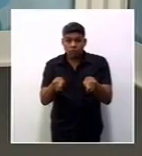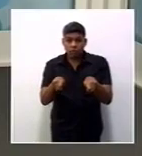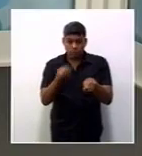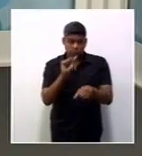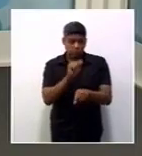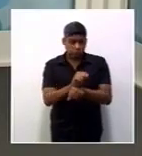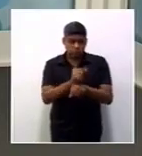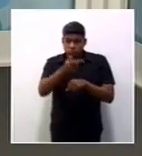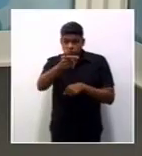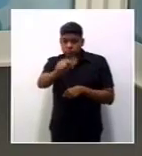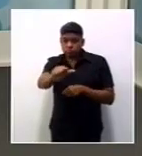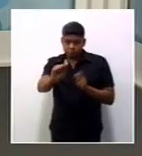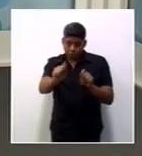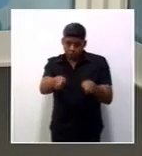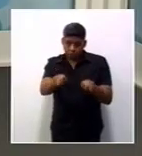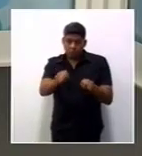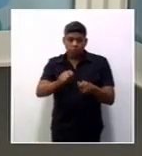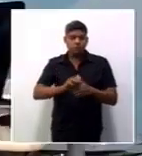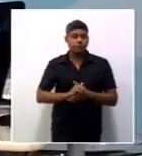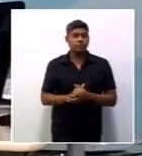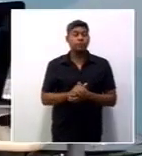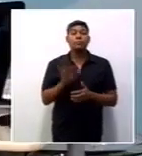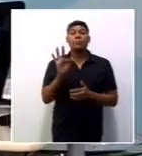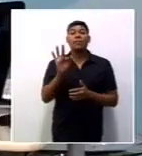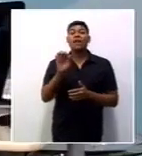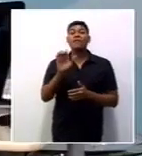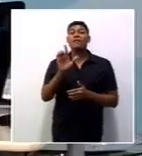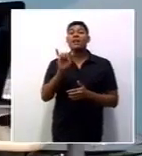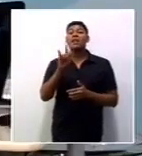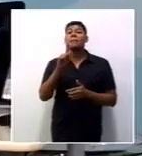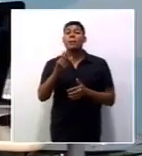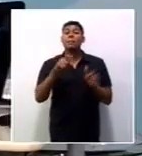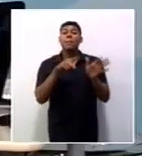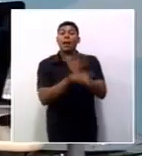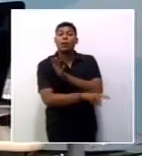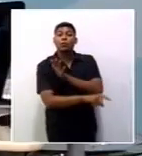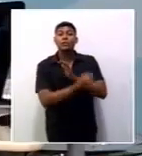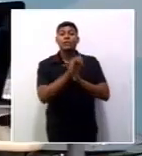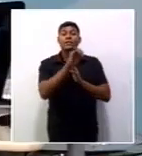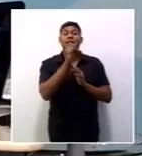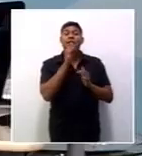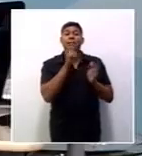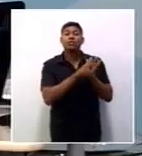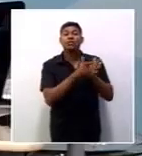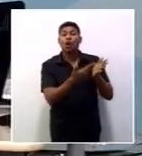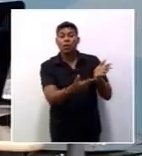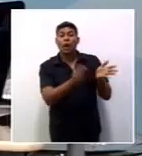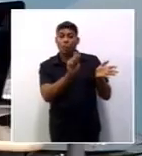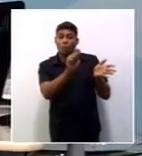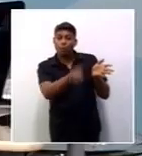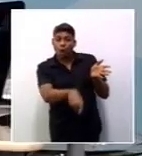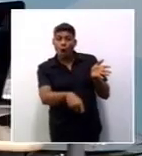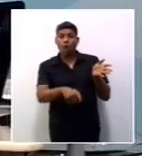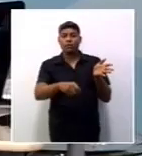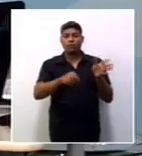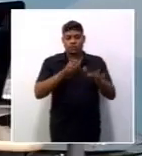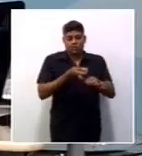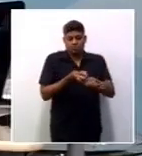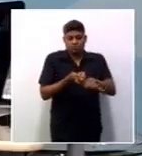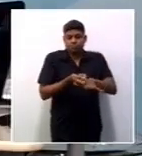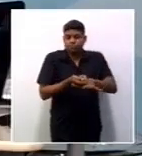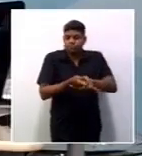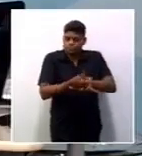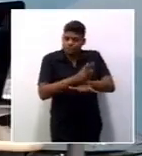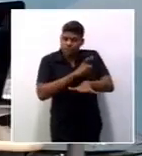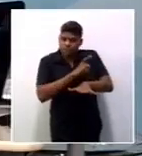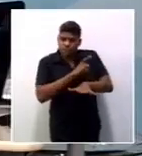interromper novamente? O Felipe pergunta se num jornal pode haver fake news. Então, assim,